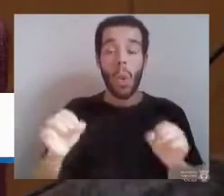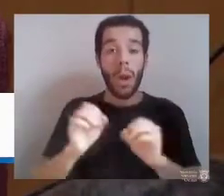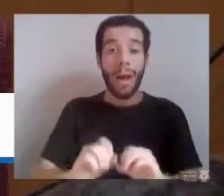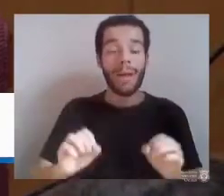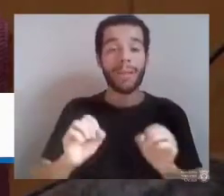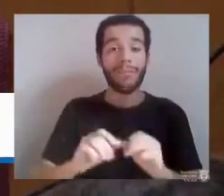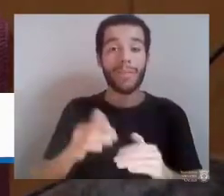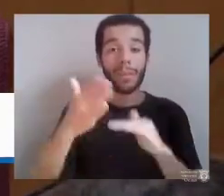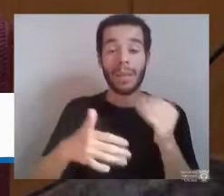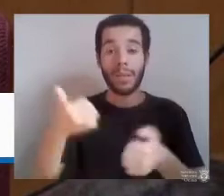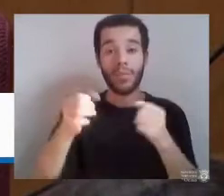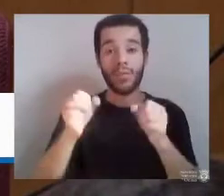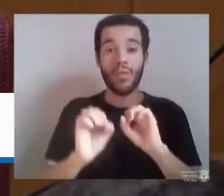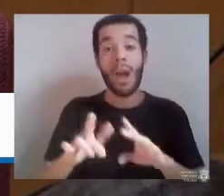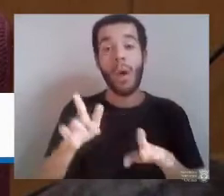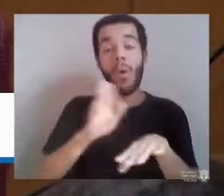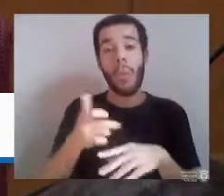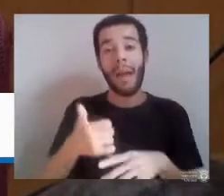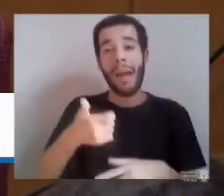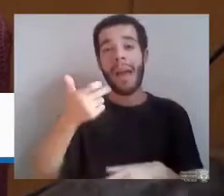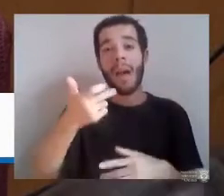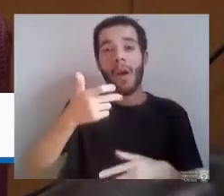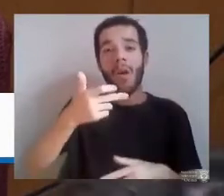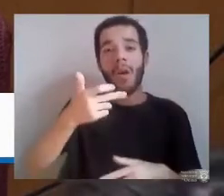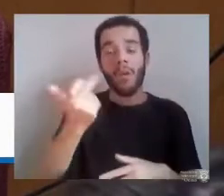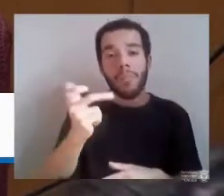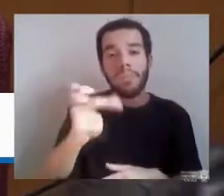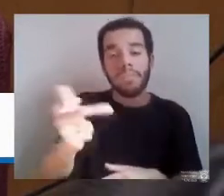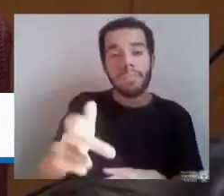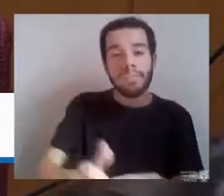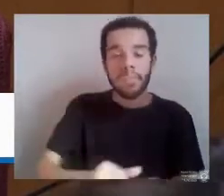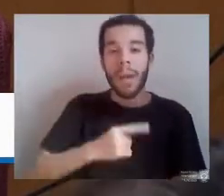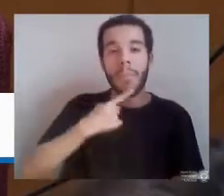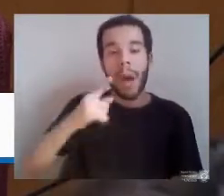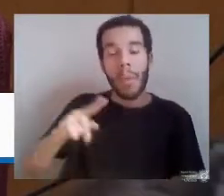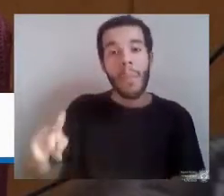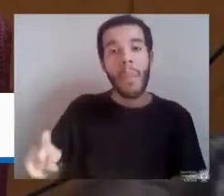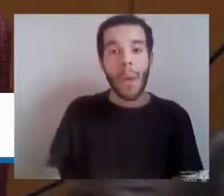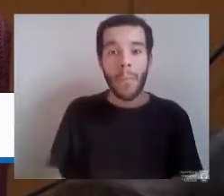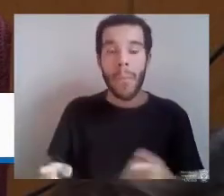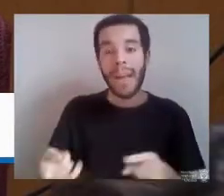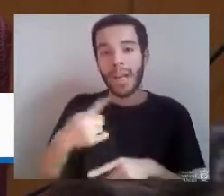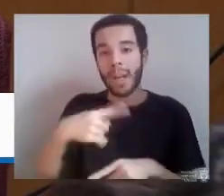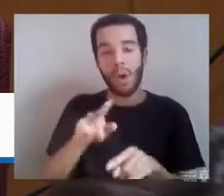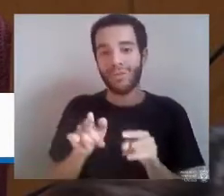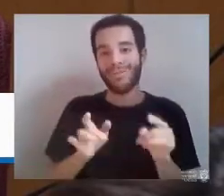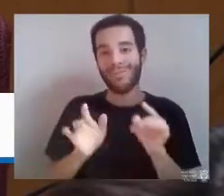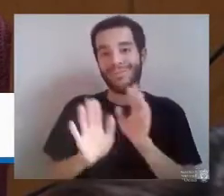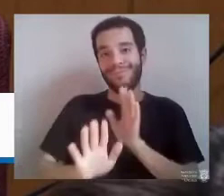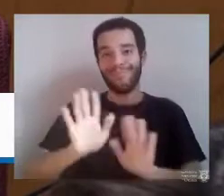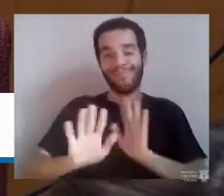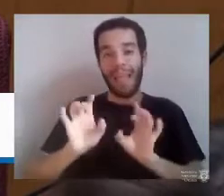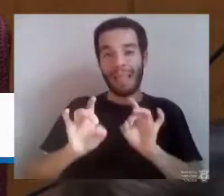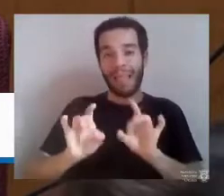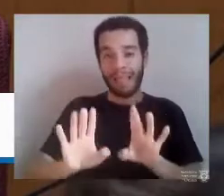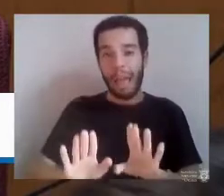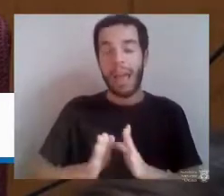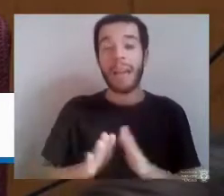acontecer recorrentemente no país e penso que é aquilo que não se pretende. Na situação